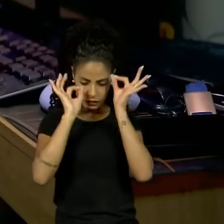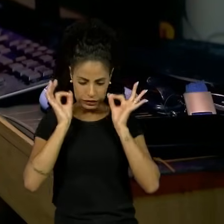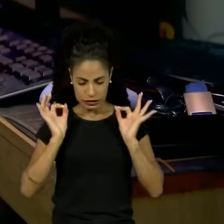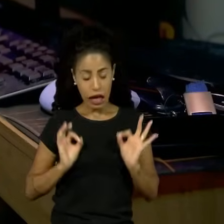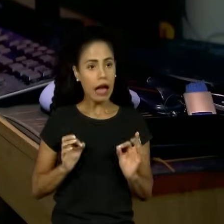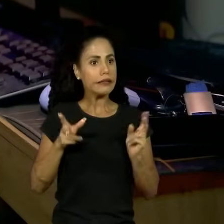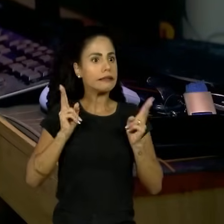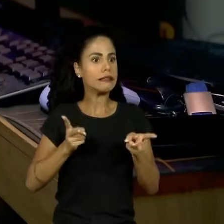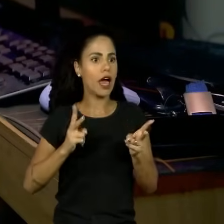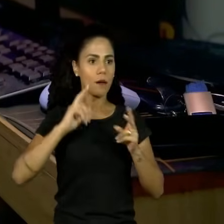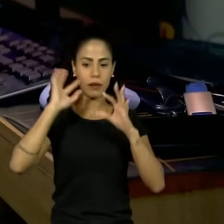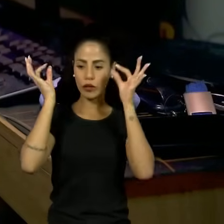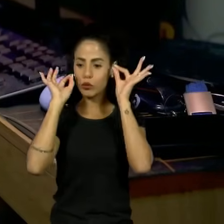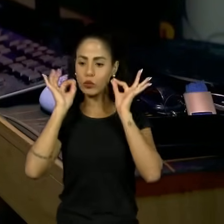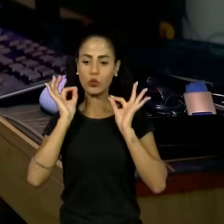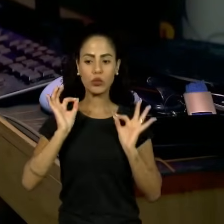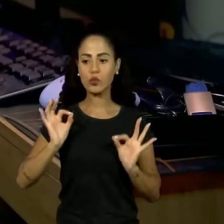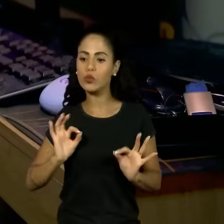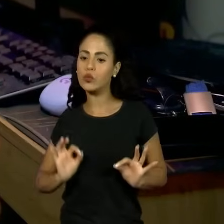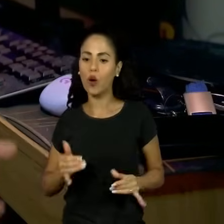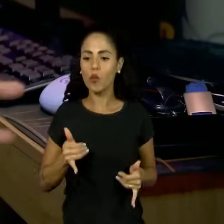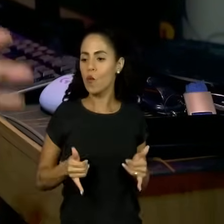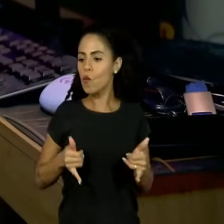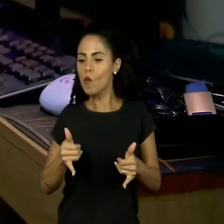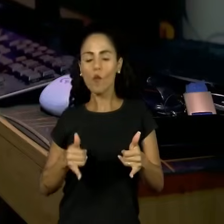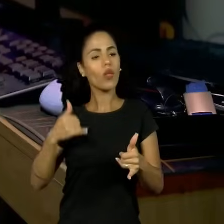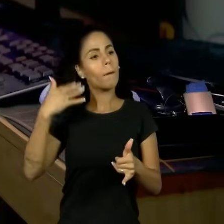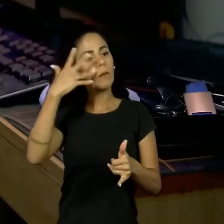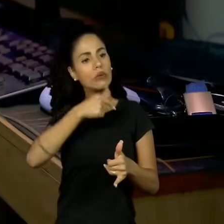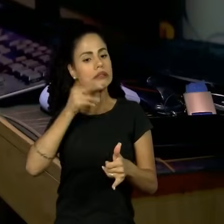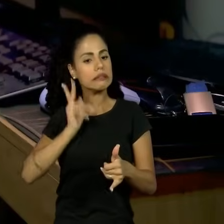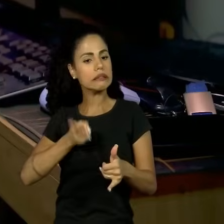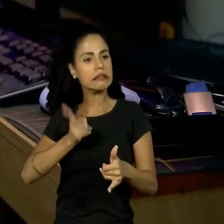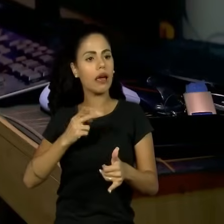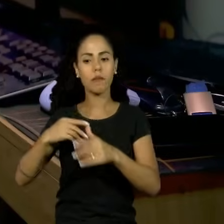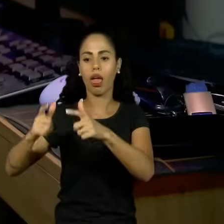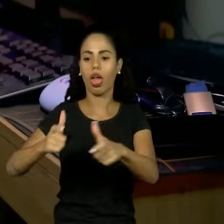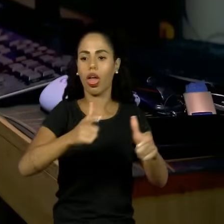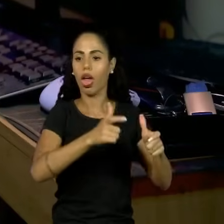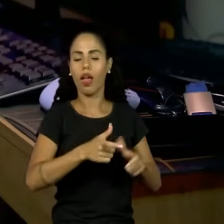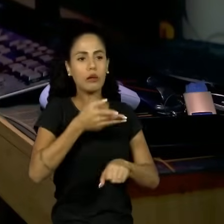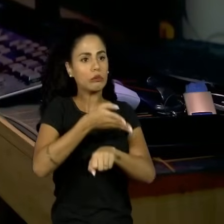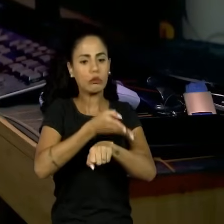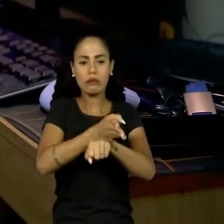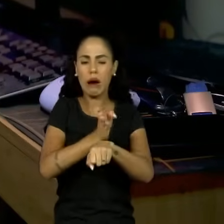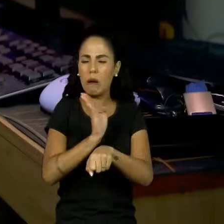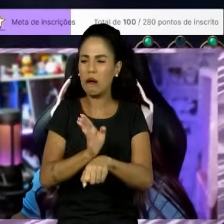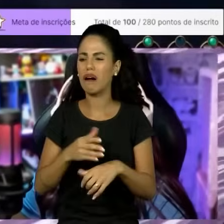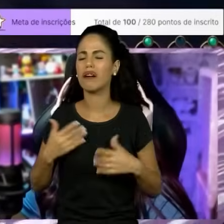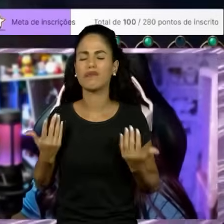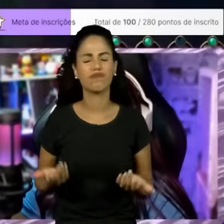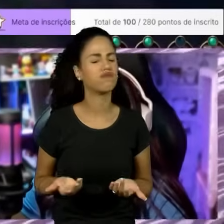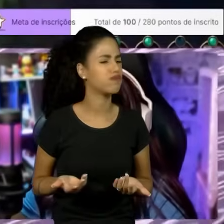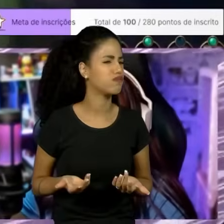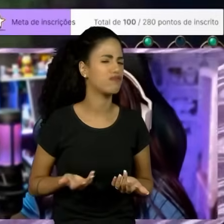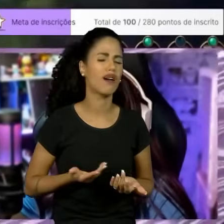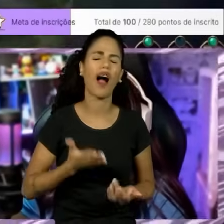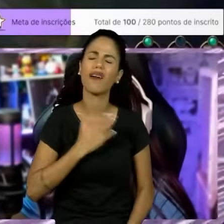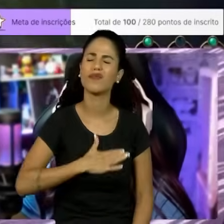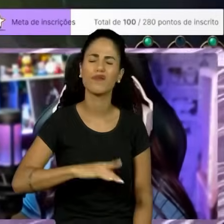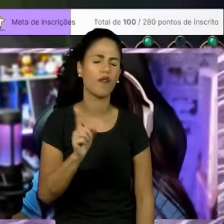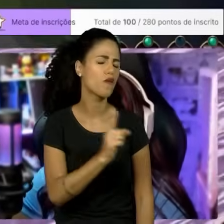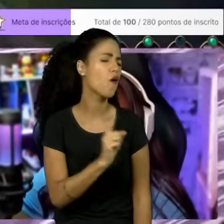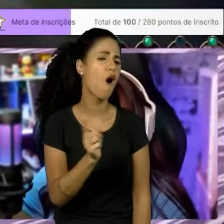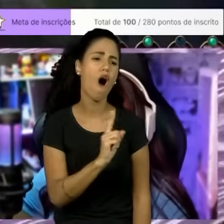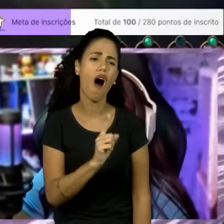sempre arrumada e apresentável em todos os lugares. É uma coisa que eu detesto, só